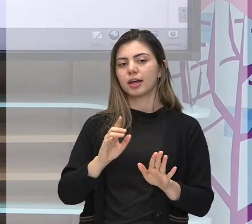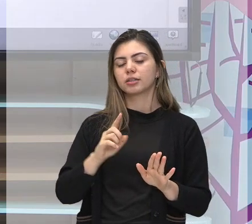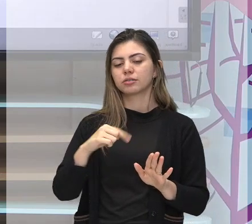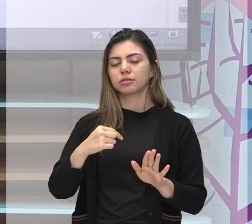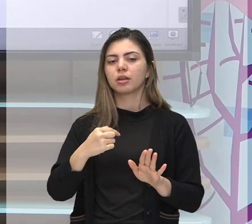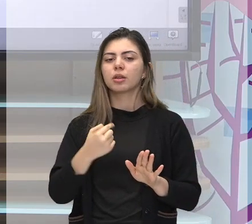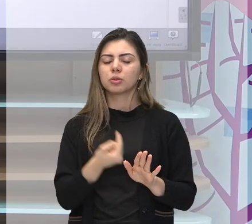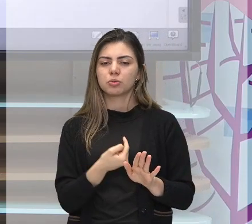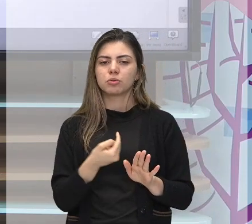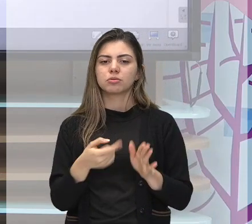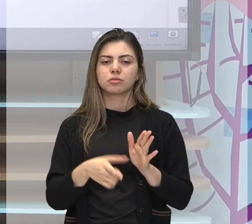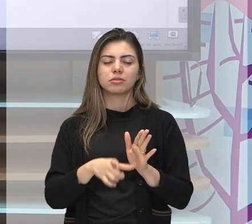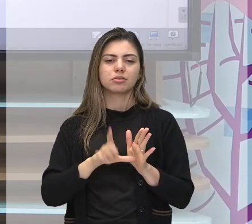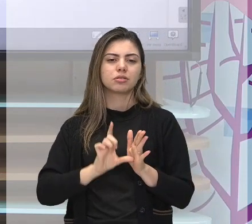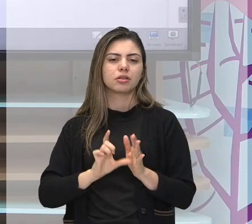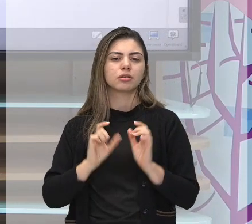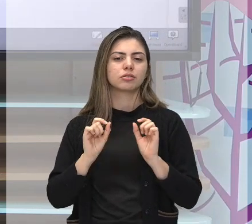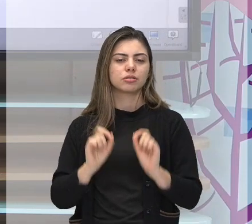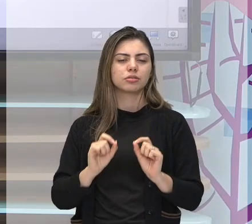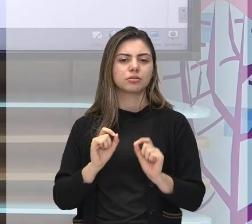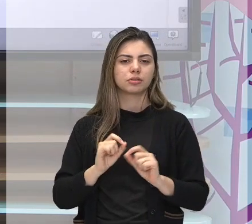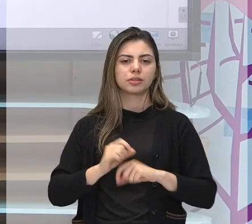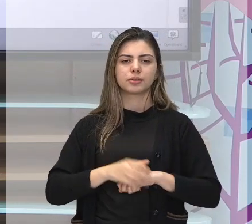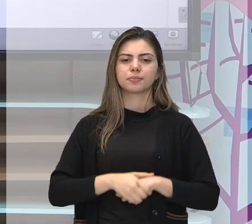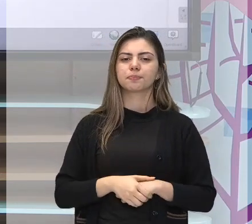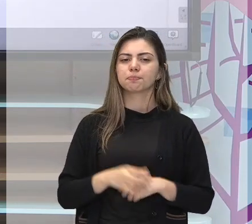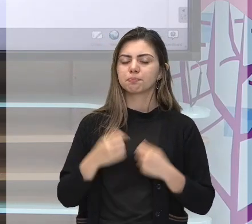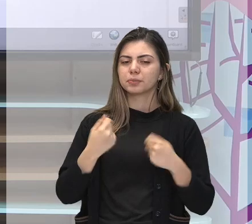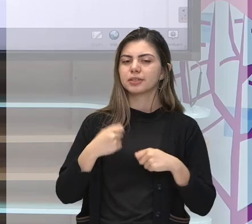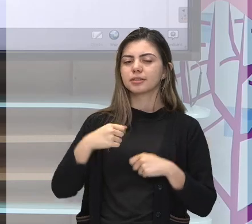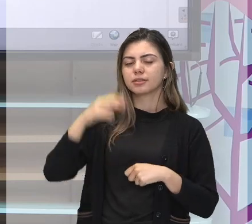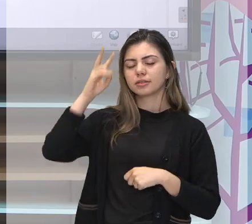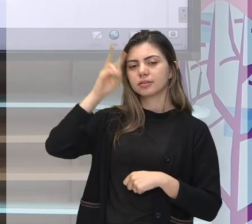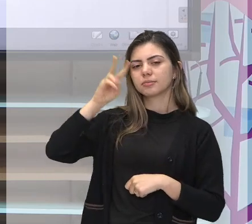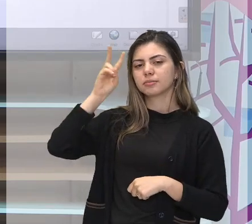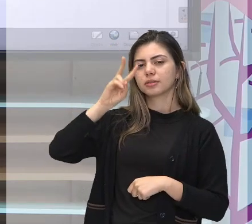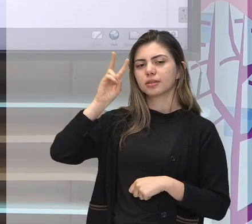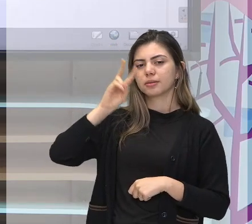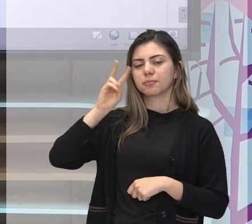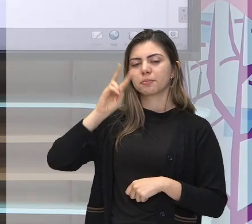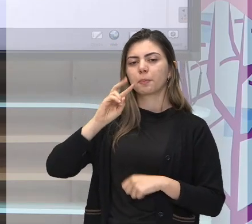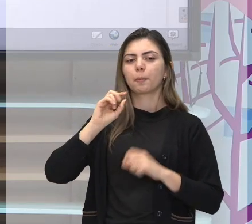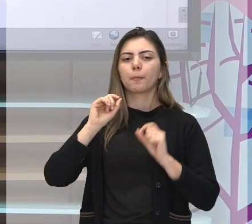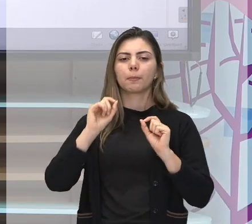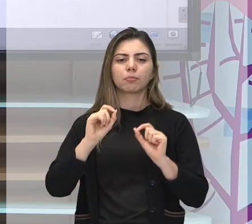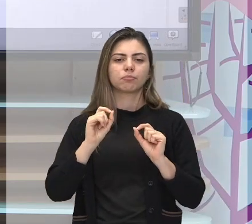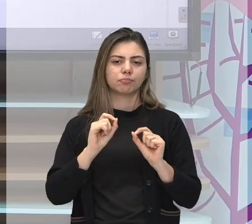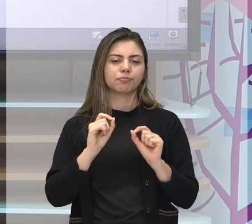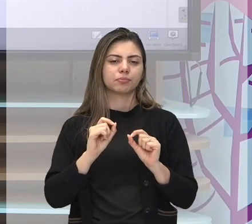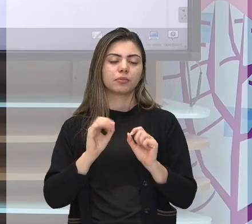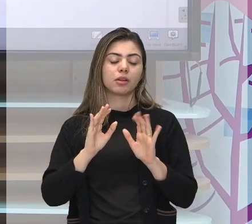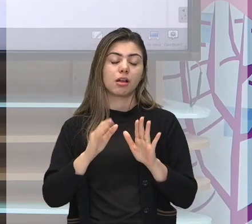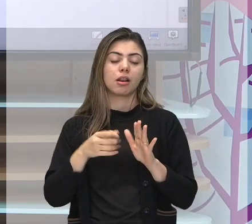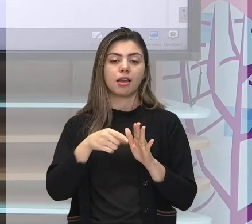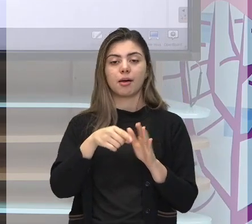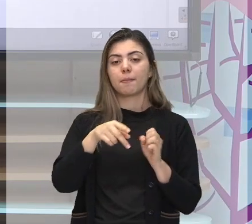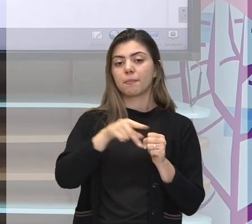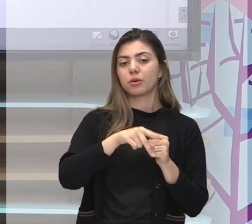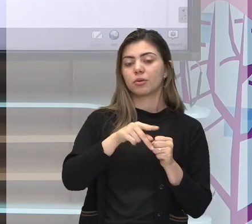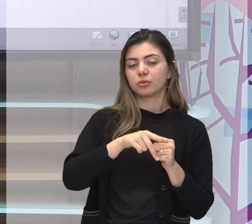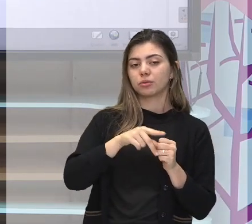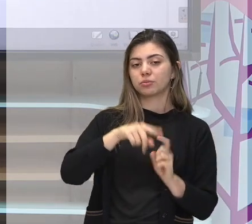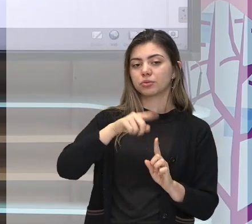seria interessante nós recapitularmos, antes de falar sobre o pronome